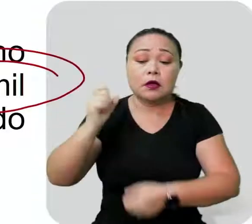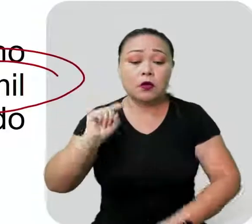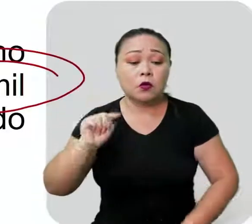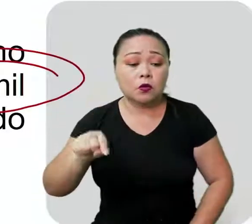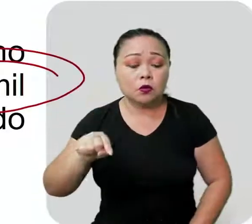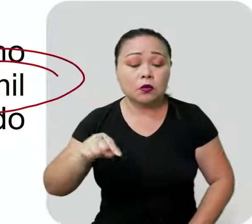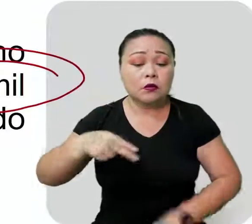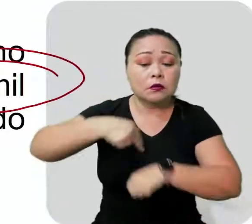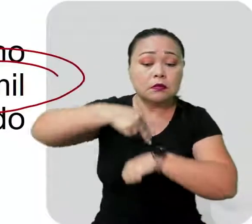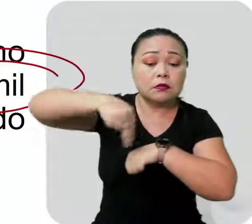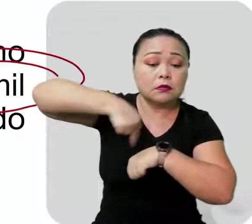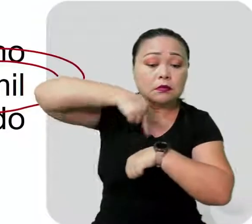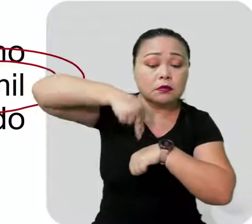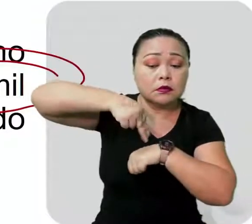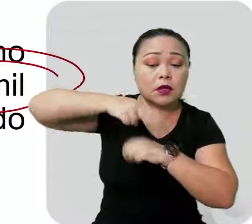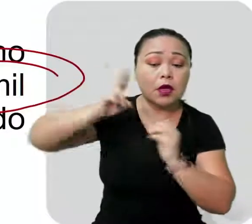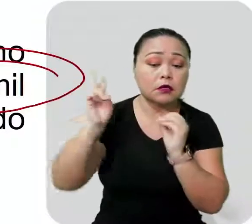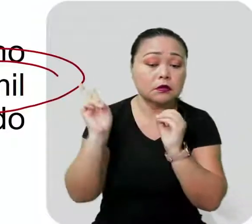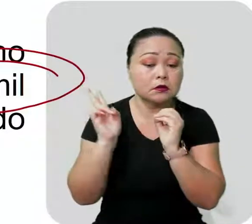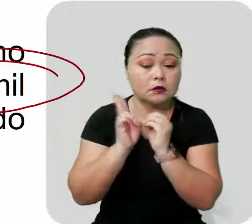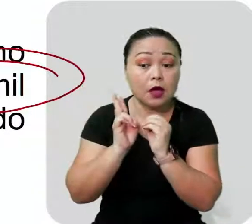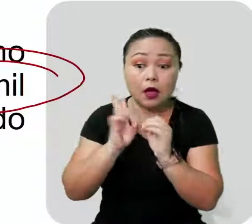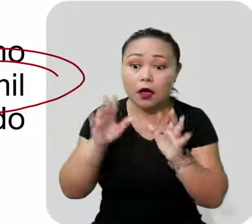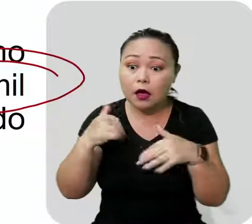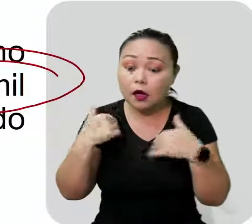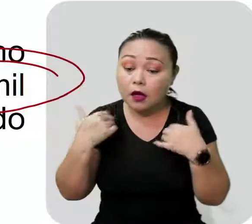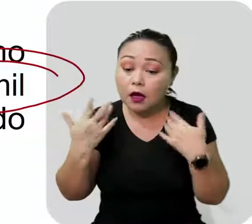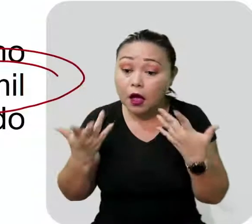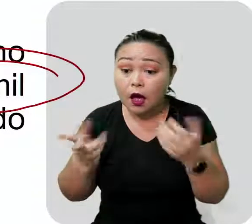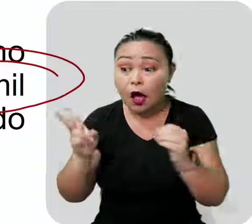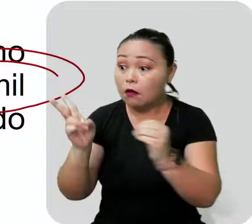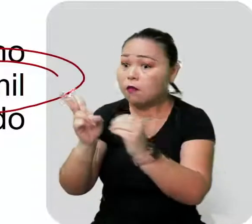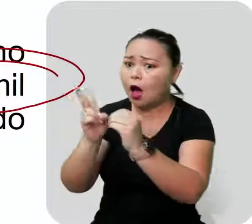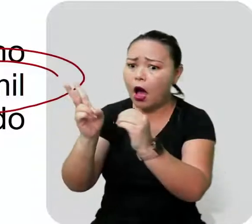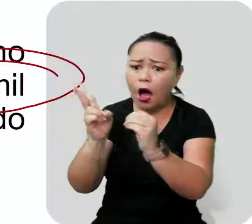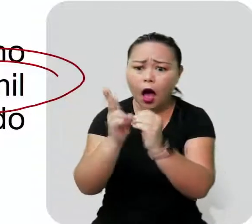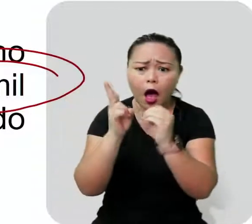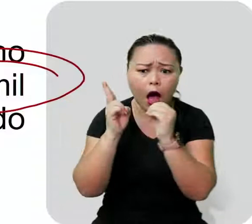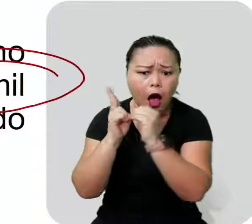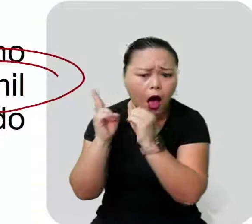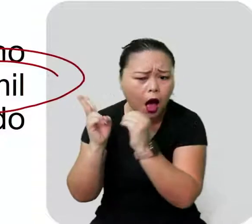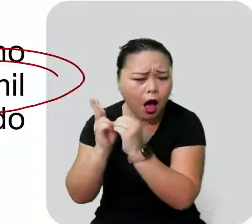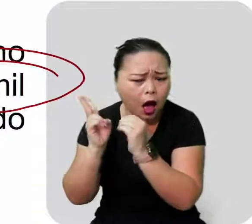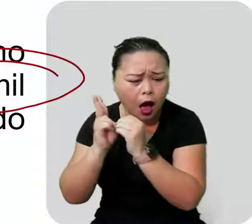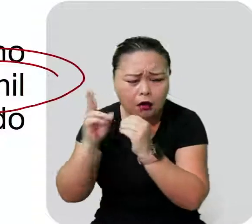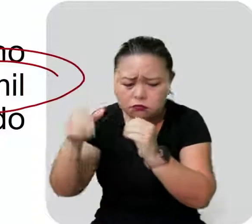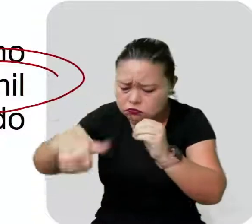3.000 Nações rei Era indico na Cava